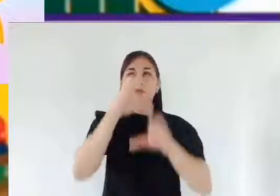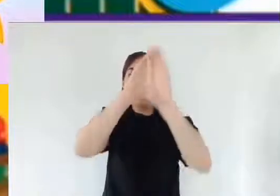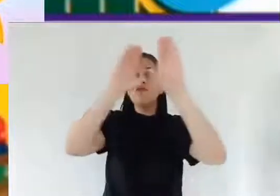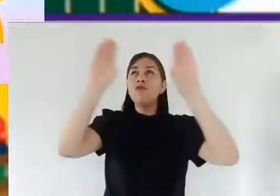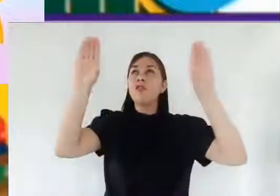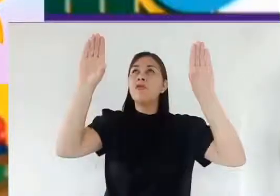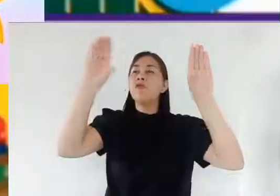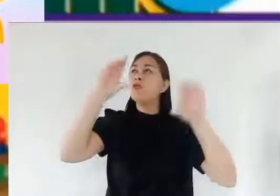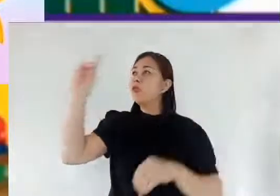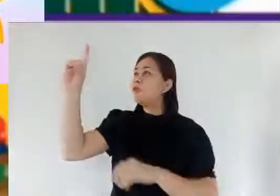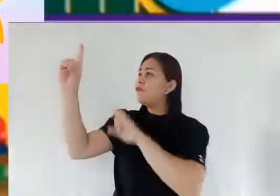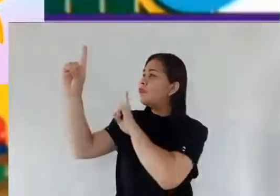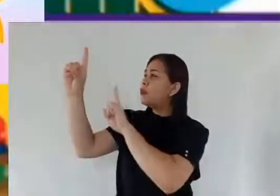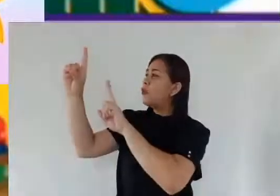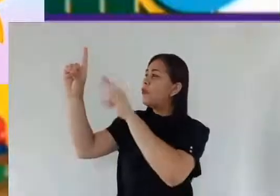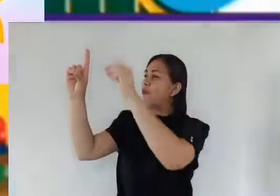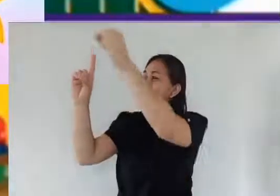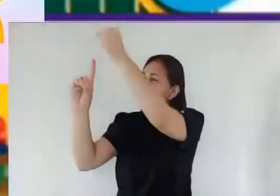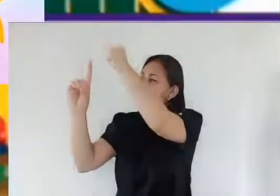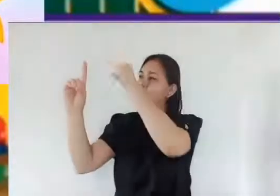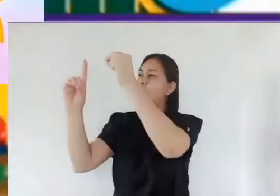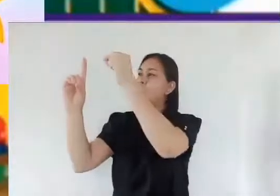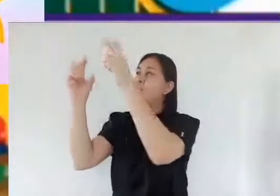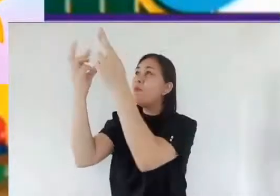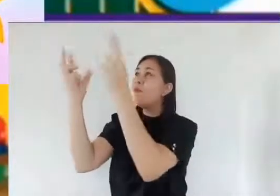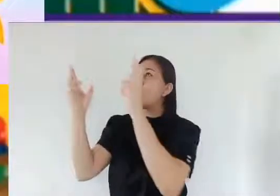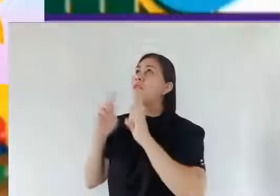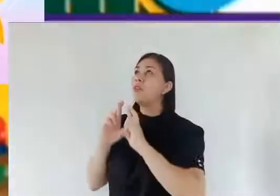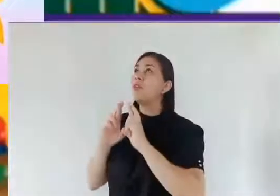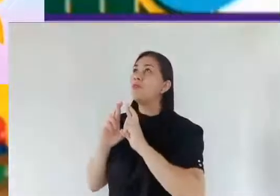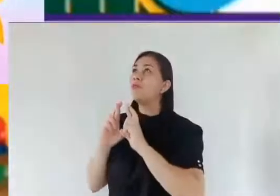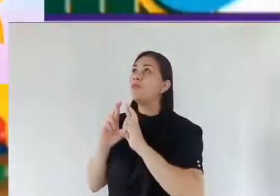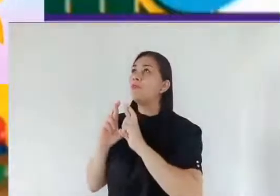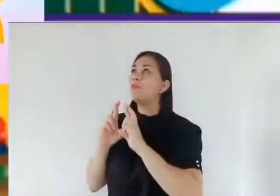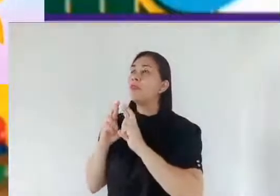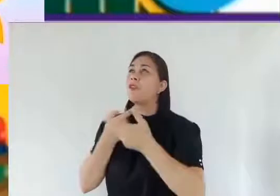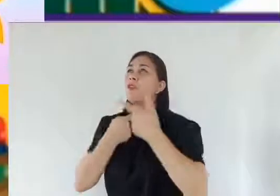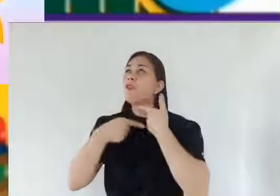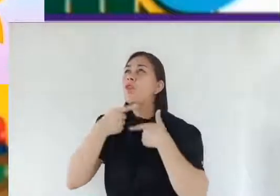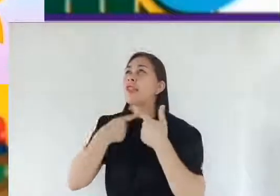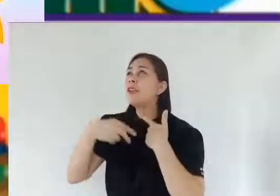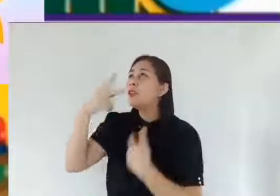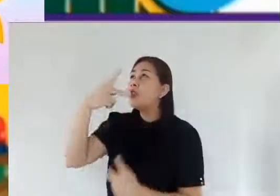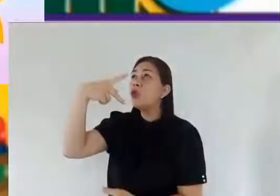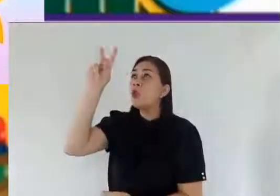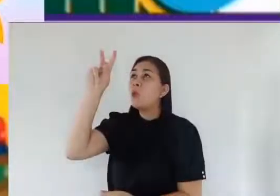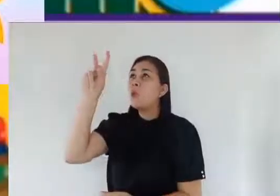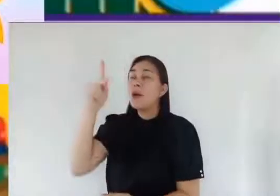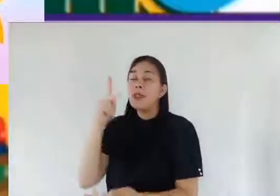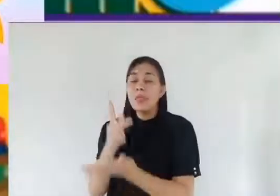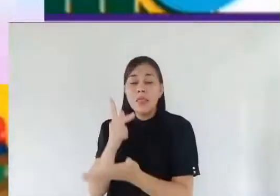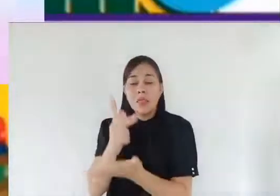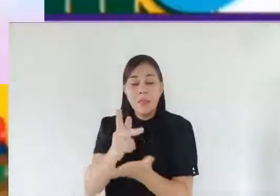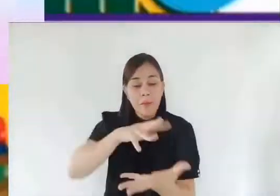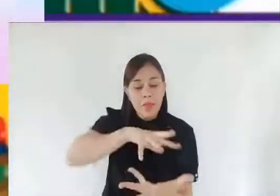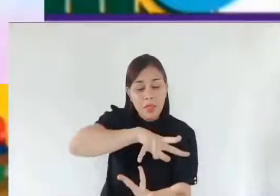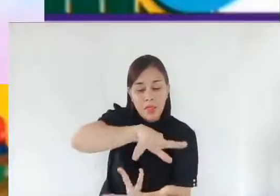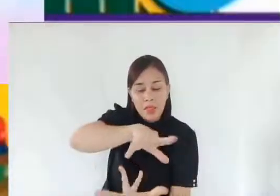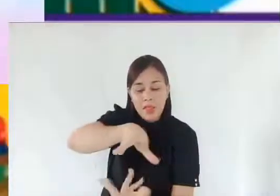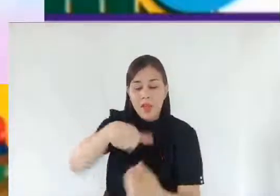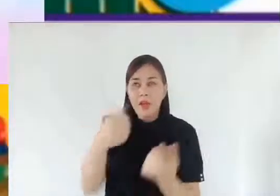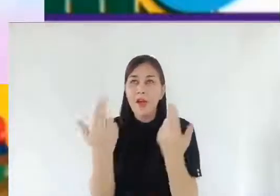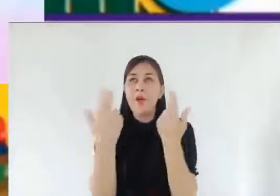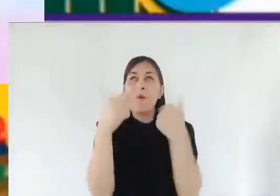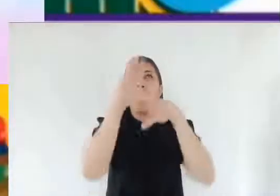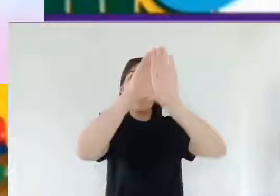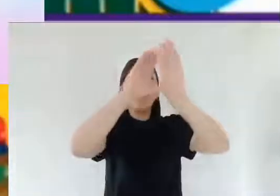santificado seja o teu nome. Venha a nós o vosso reino, seja feita a tua vontade aqui na